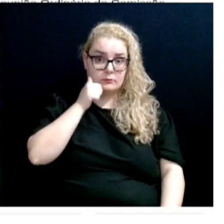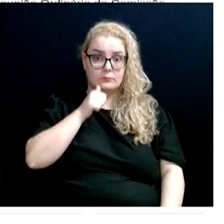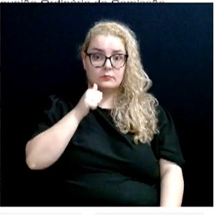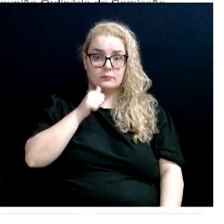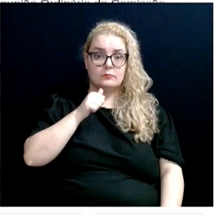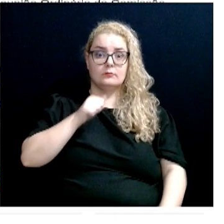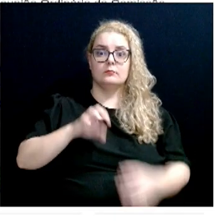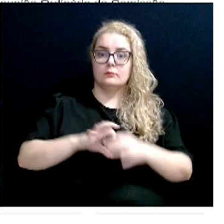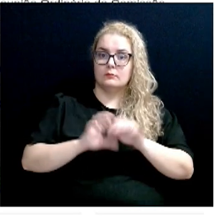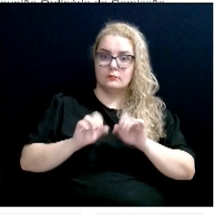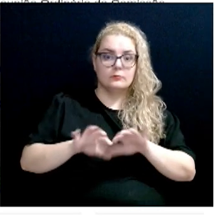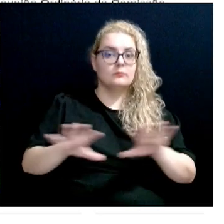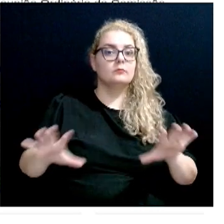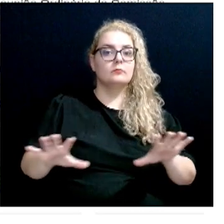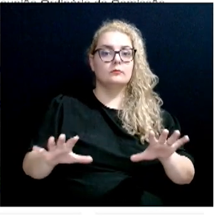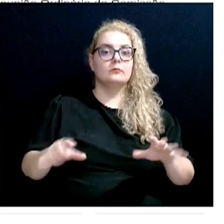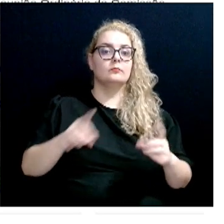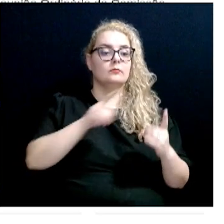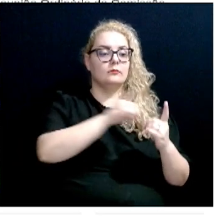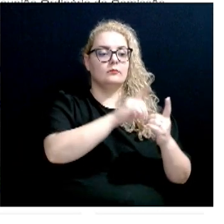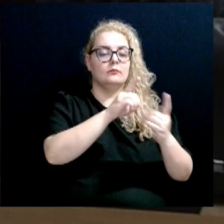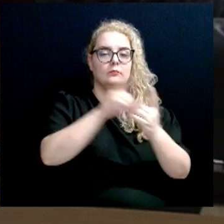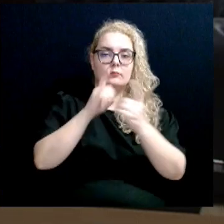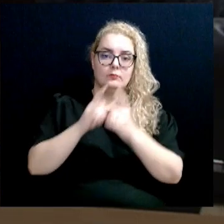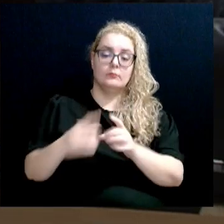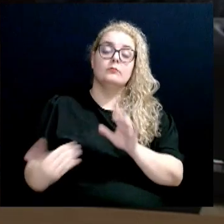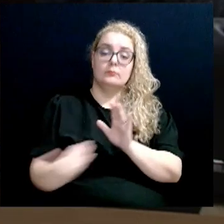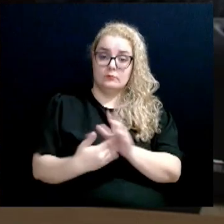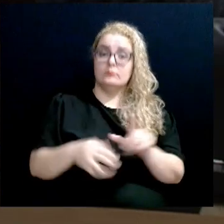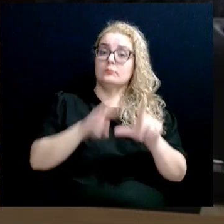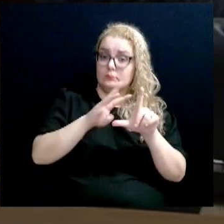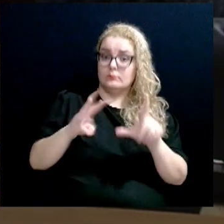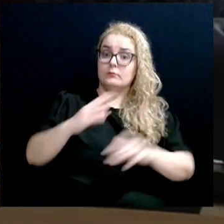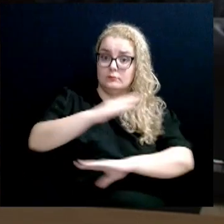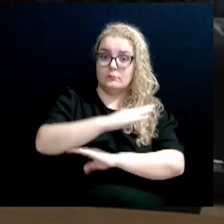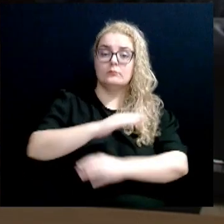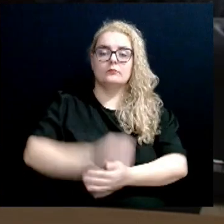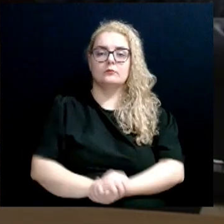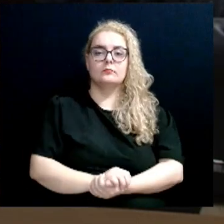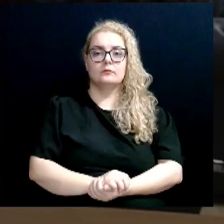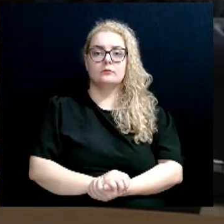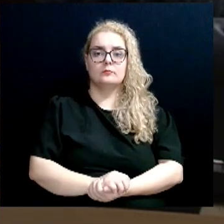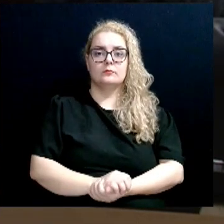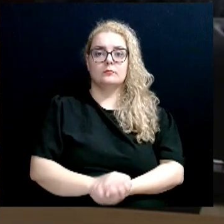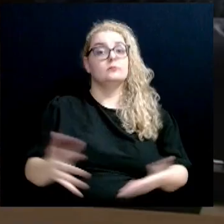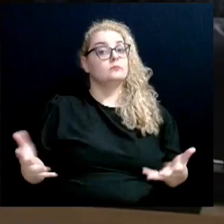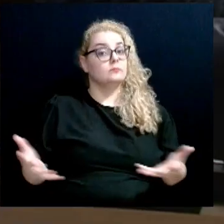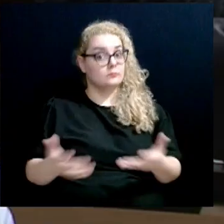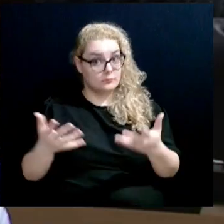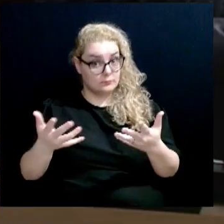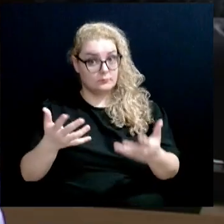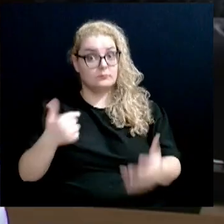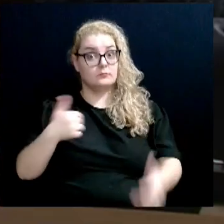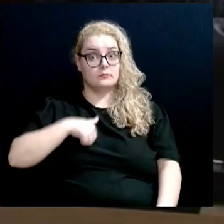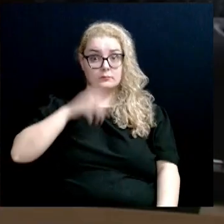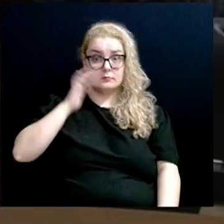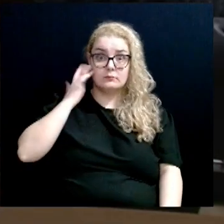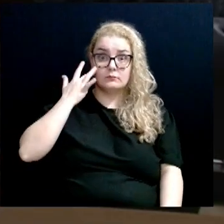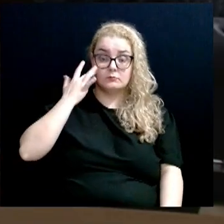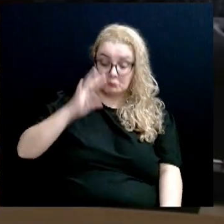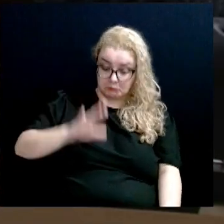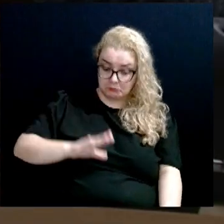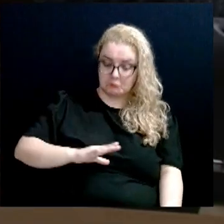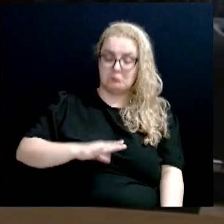ampla consulta, inclusive no site da Câmara. É uma iniciativa que eu considero ousada, no sentido de reunir